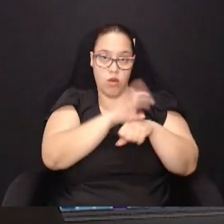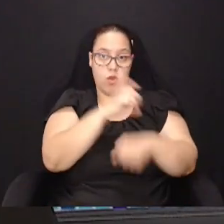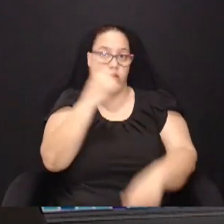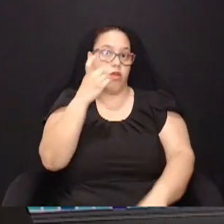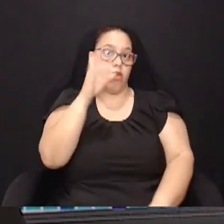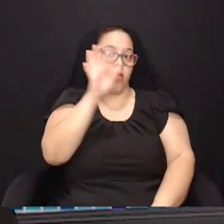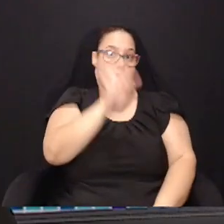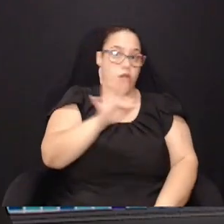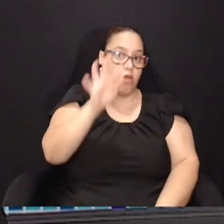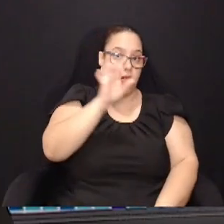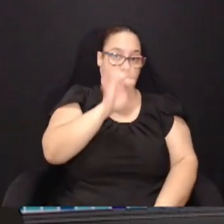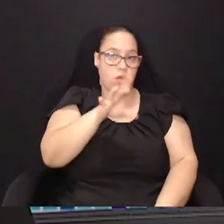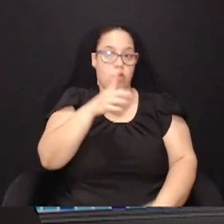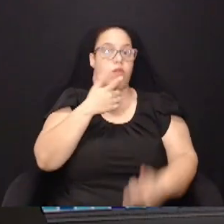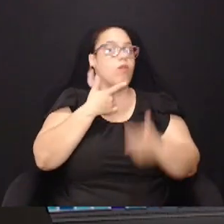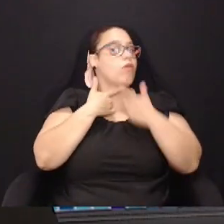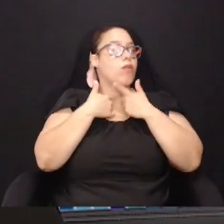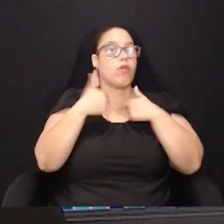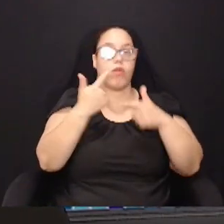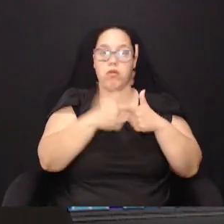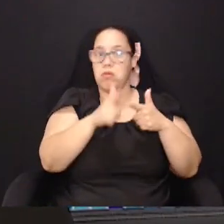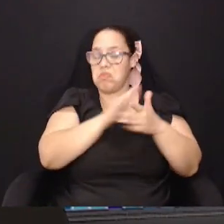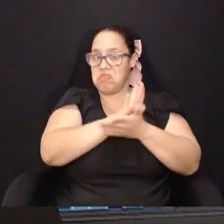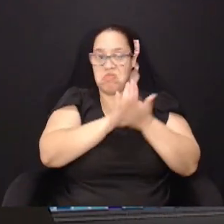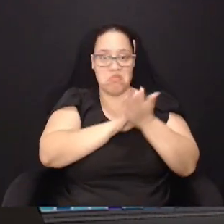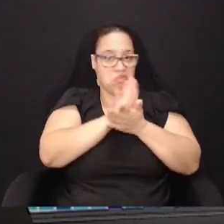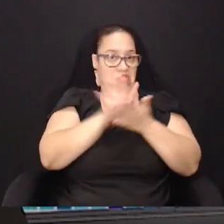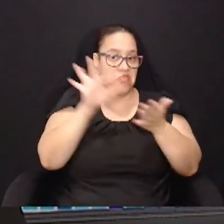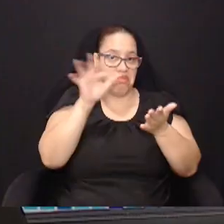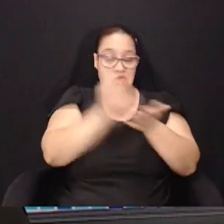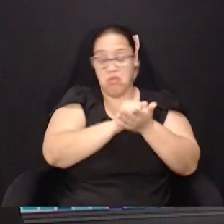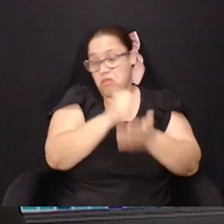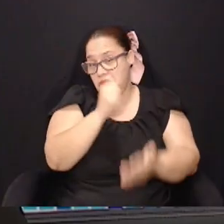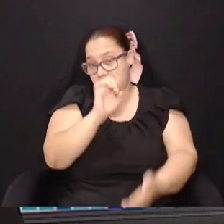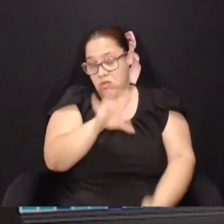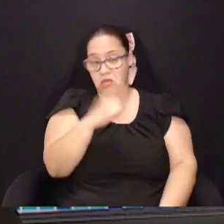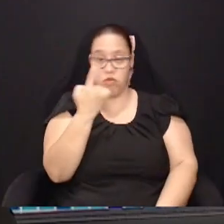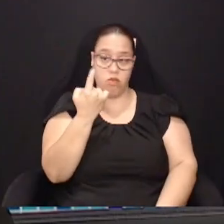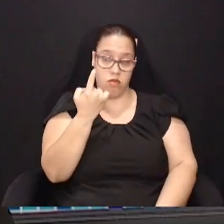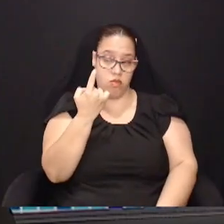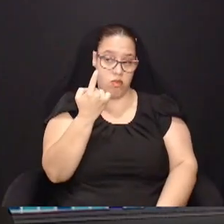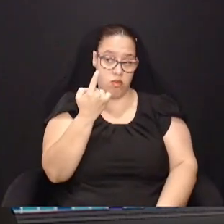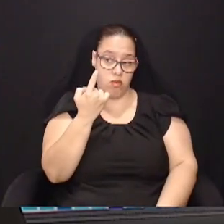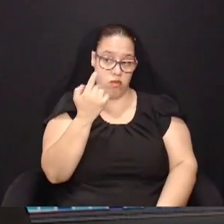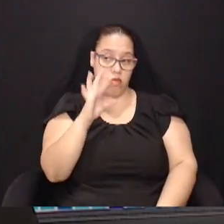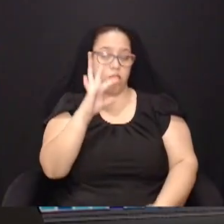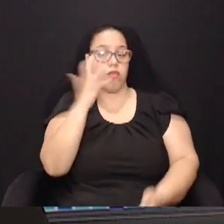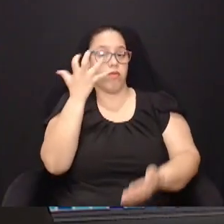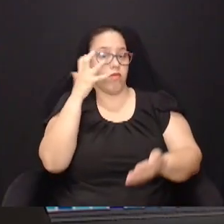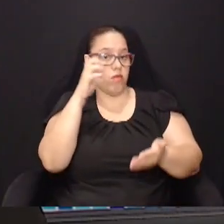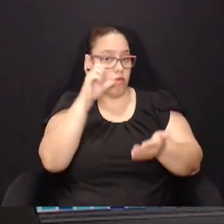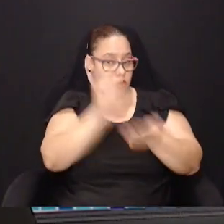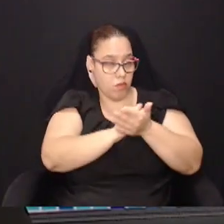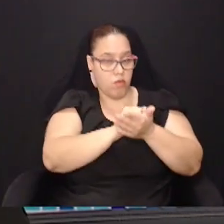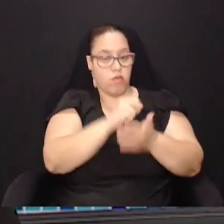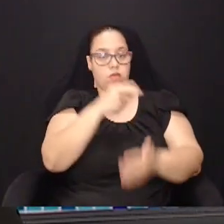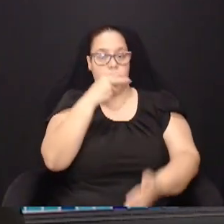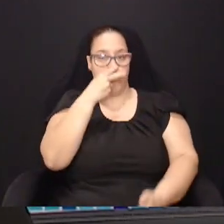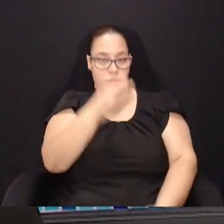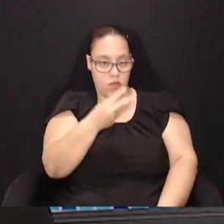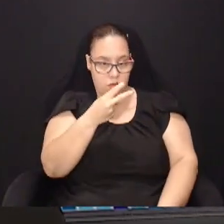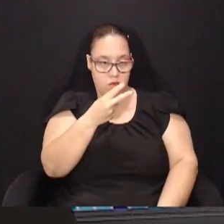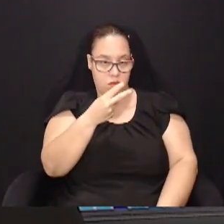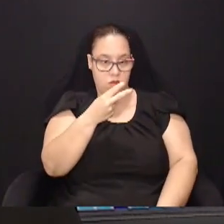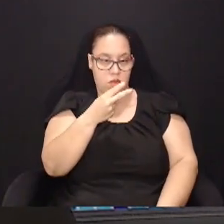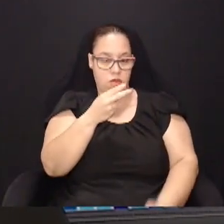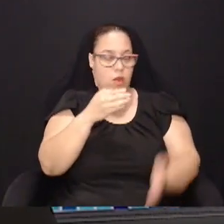um desejo, não tem problema nenhum se inscrever em só um, mas normalmente eles acabam se inscrevendo em 2 opções, que é o máximo, para